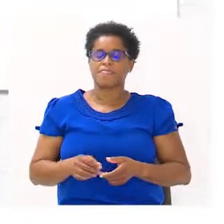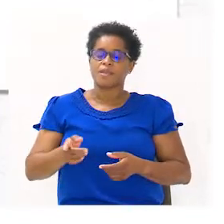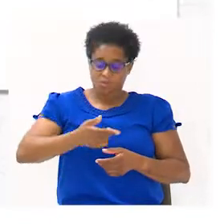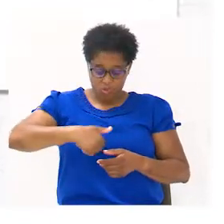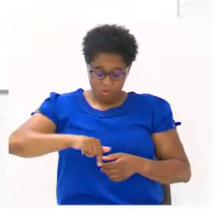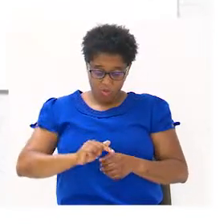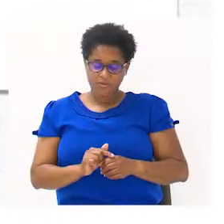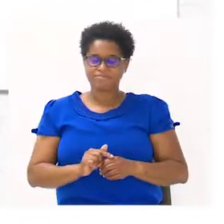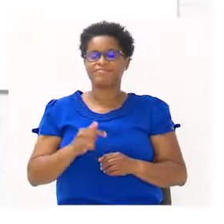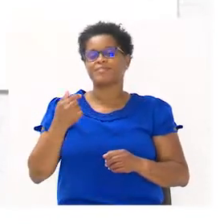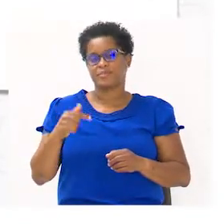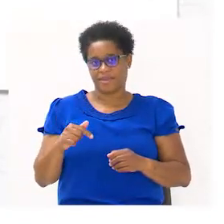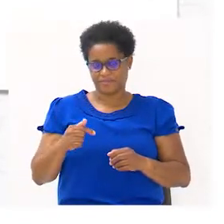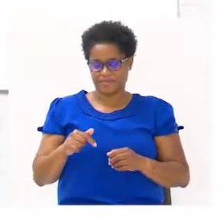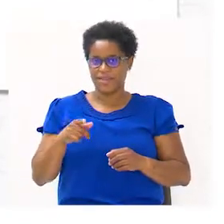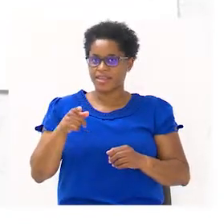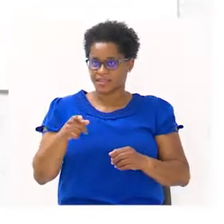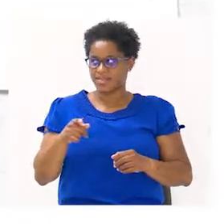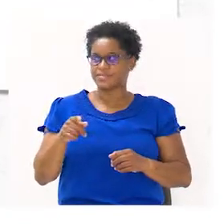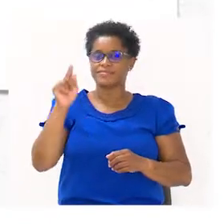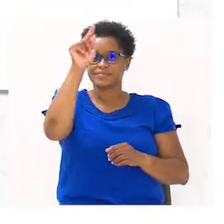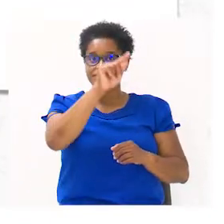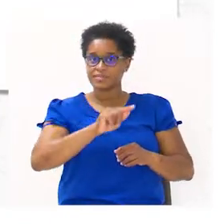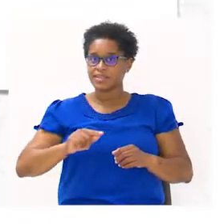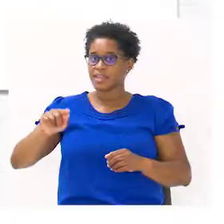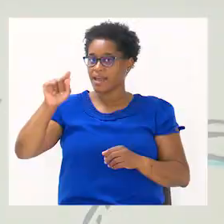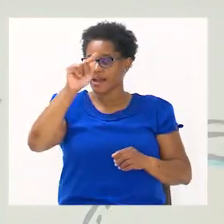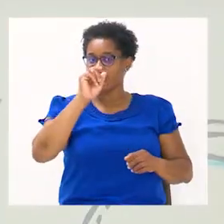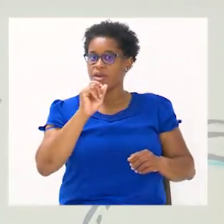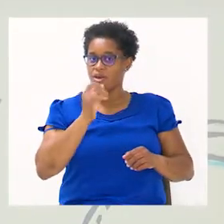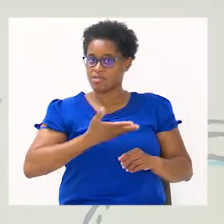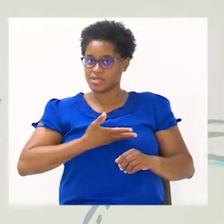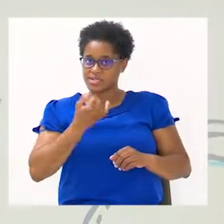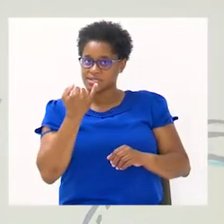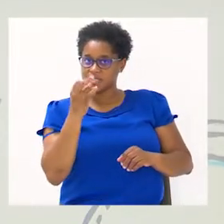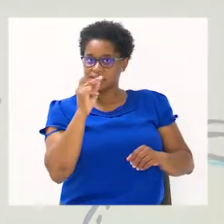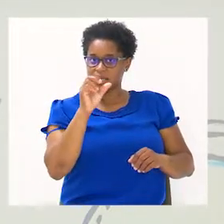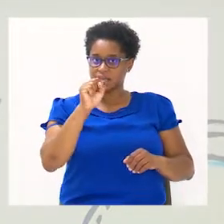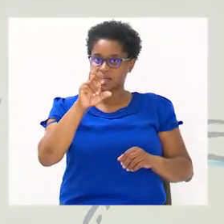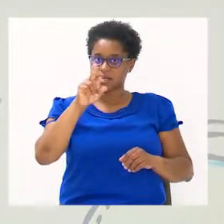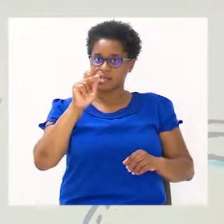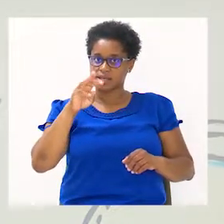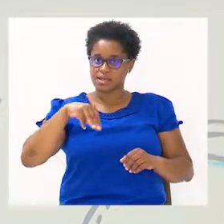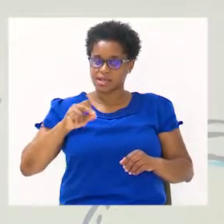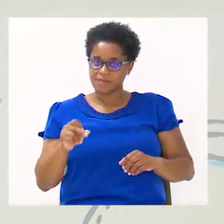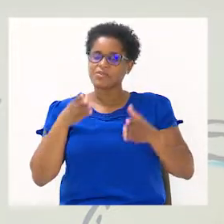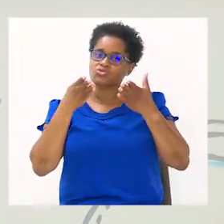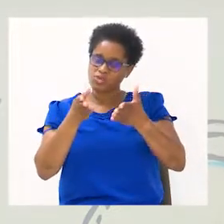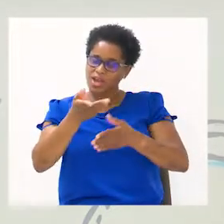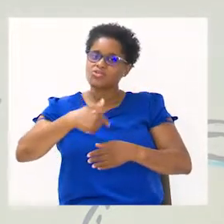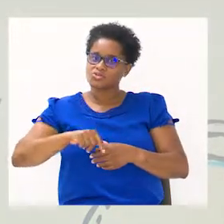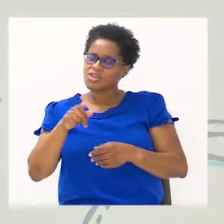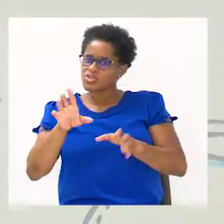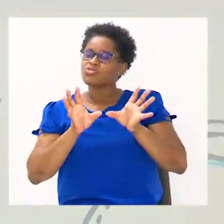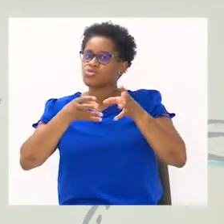temos este diagrama que vai nos ajudar. Este é o conjunto N, que vocês já conhecem, né? O conjunto